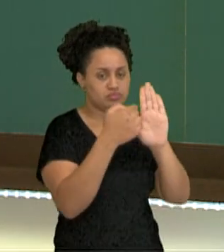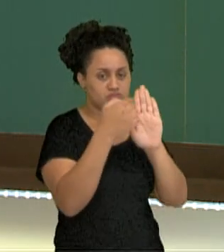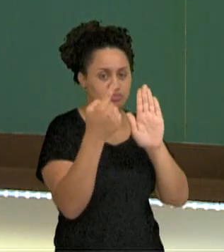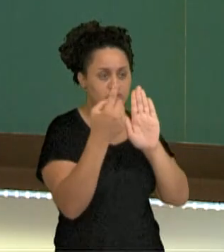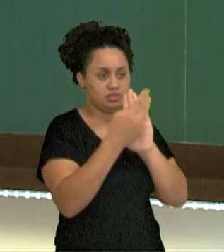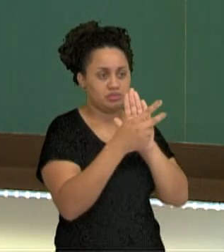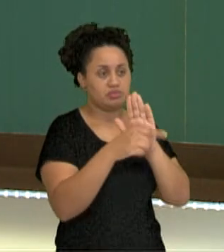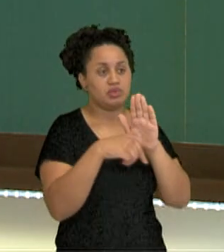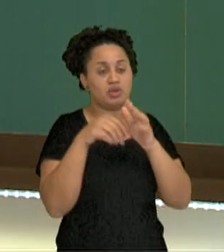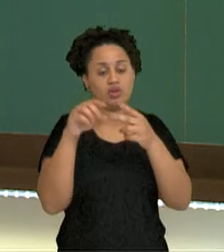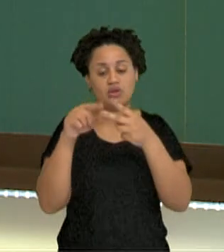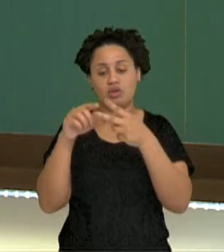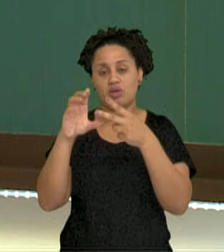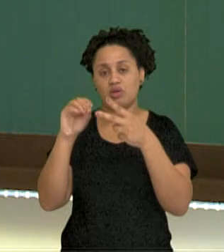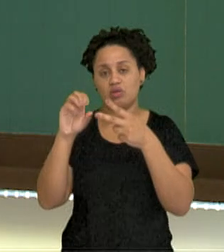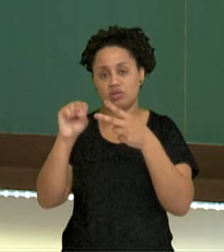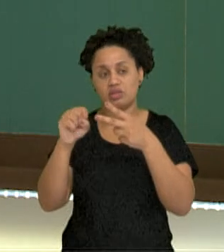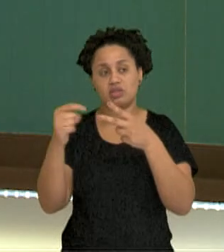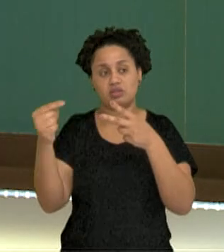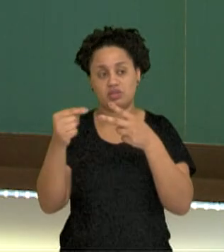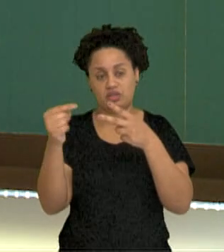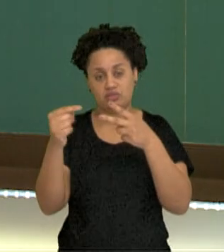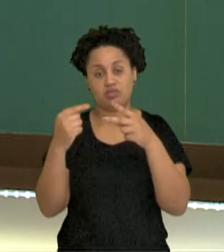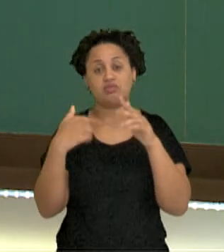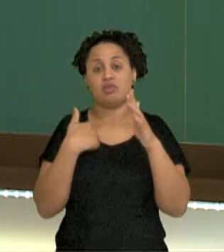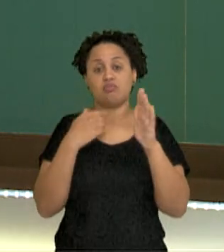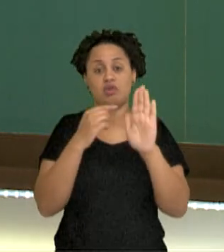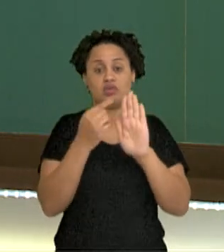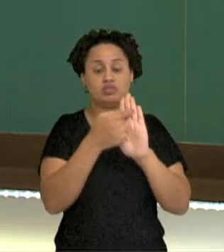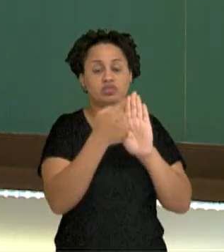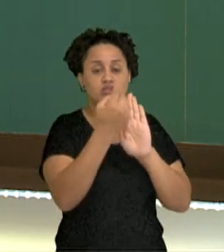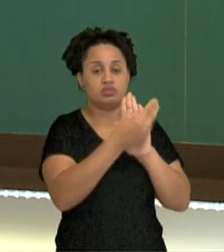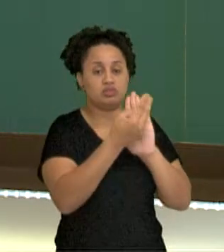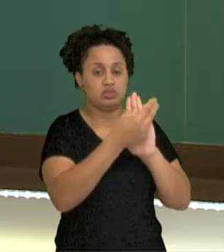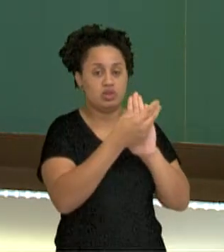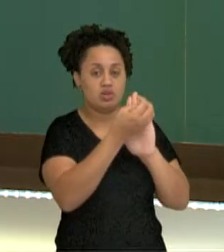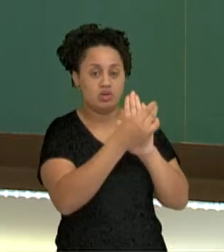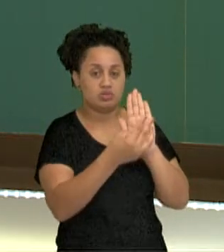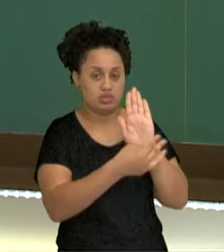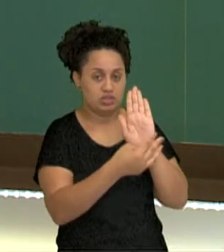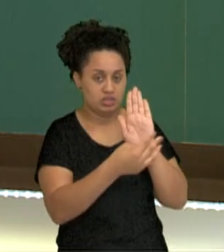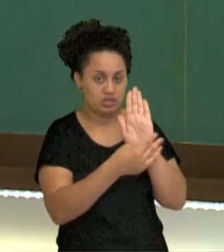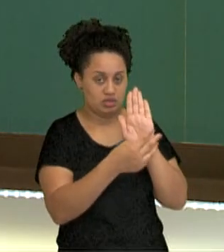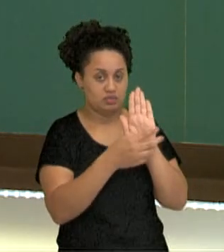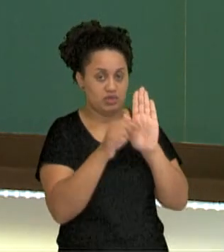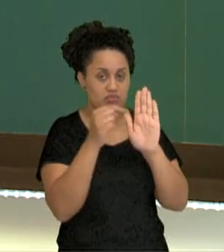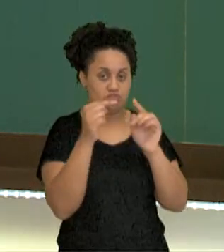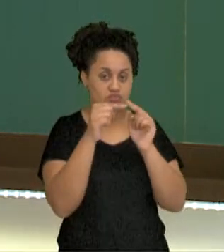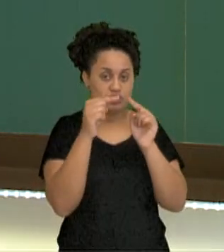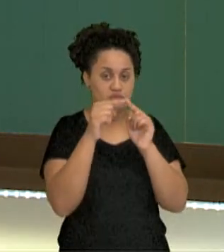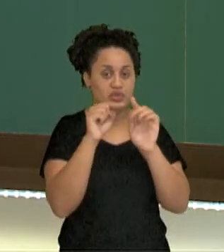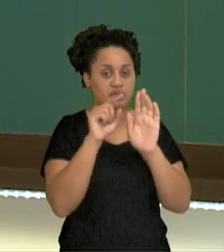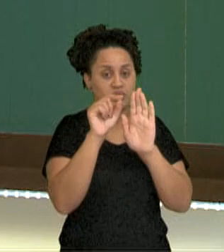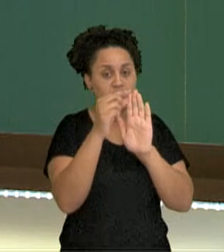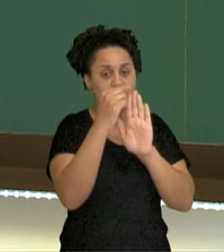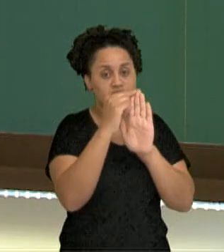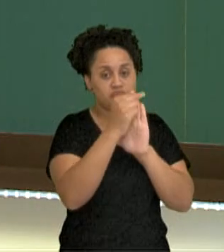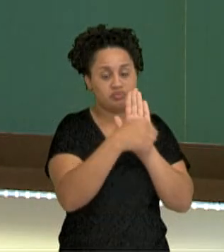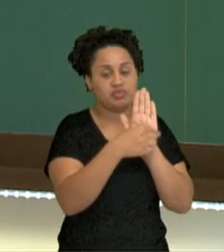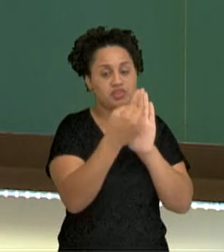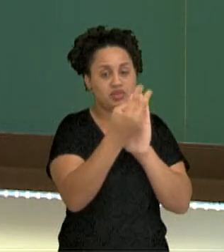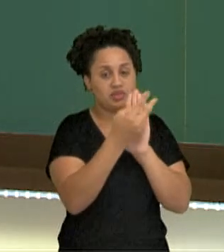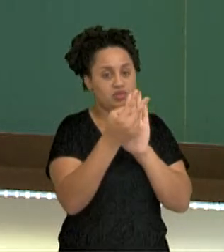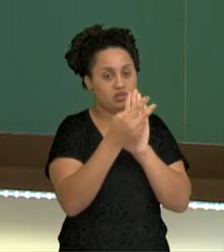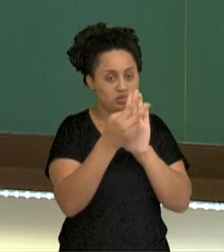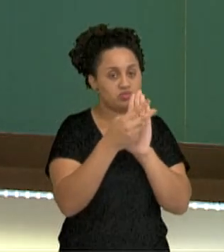cosseno é negativo, esse ângulo só pode estar no segundo ou terceiro quadrante. Então quer dizer que esse ângulo está no